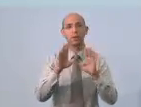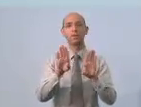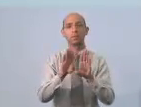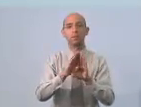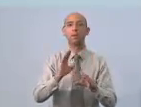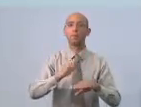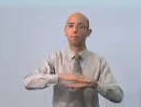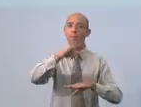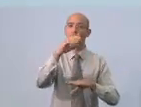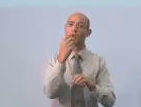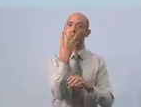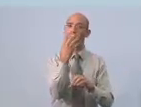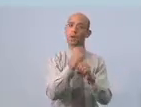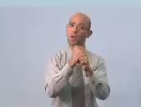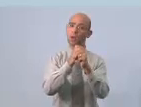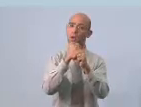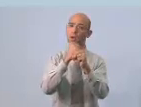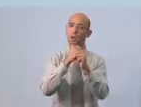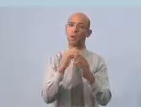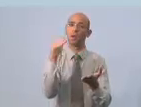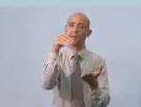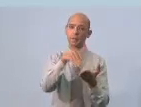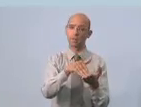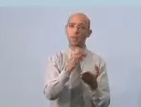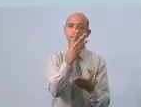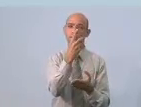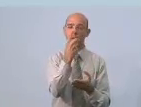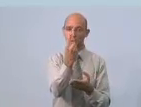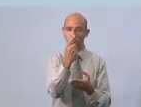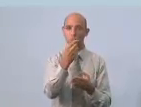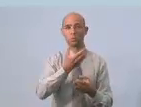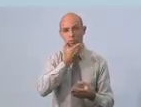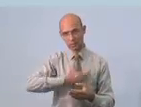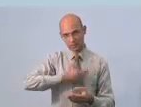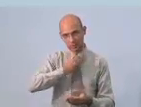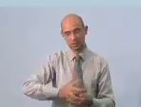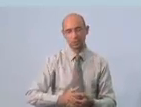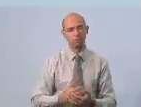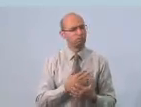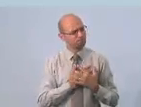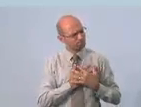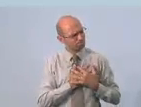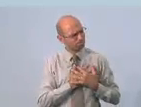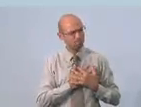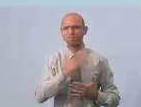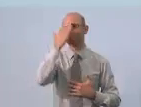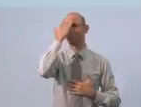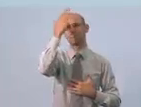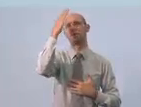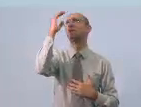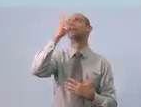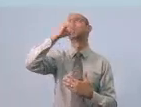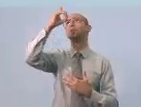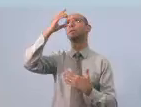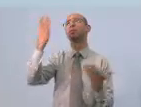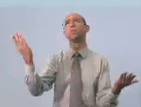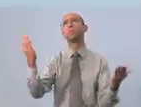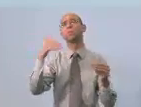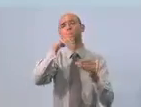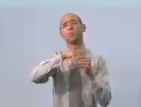que se completará no dia 31 de dezembro, e quero aqui de coração agradecer a Deus pelo resultado das